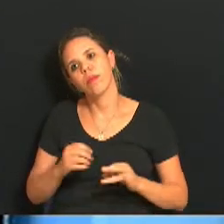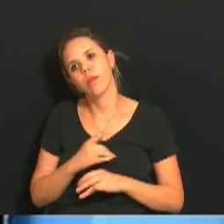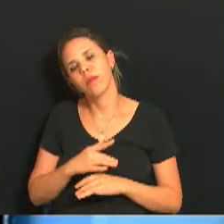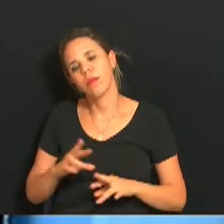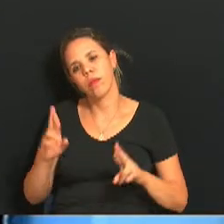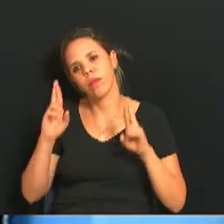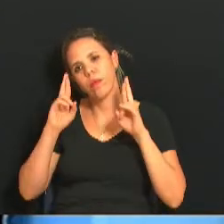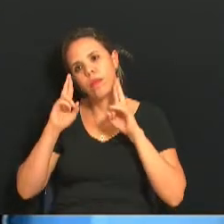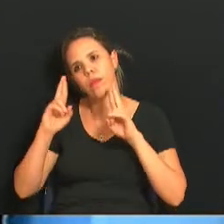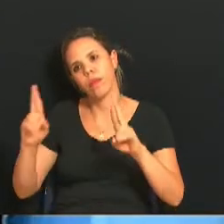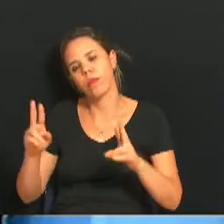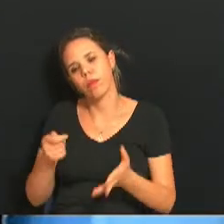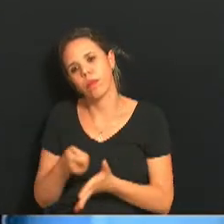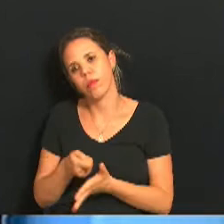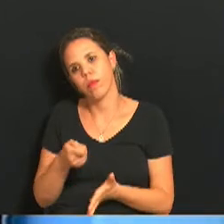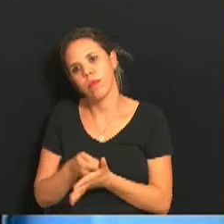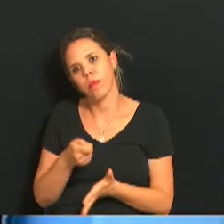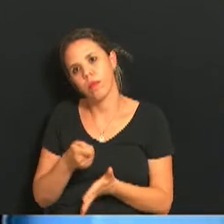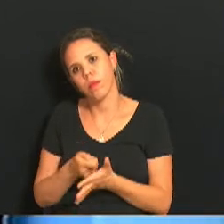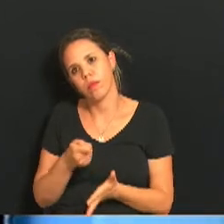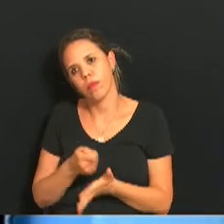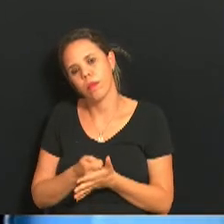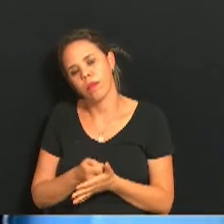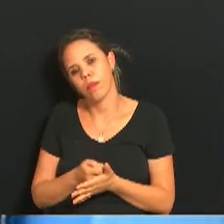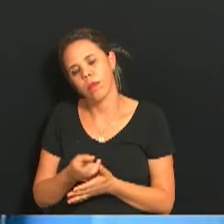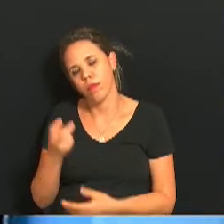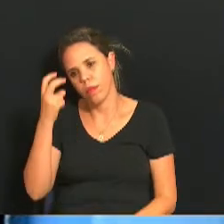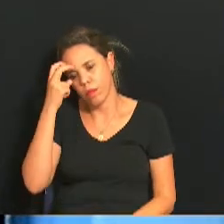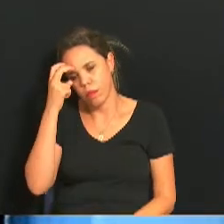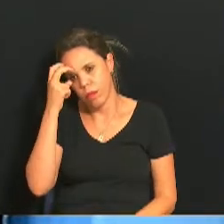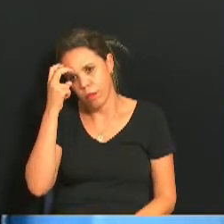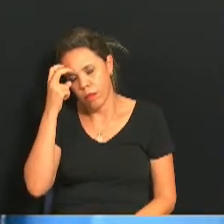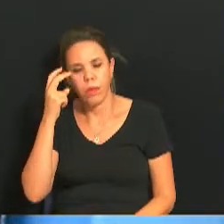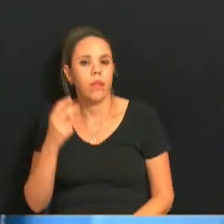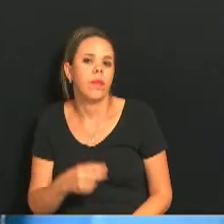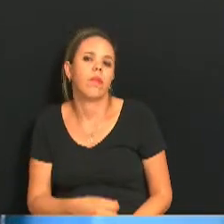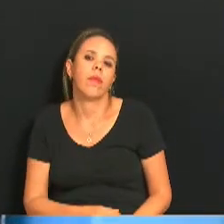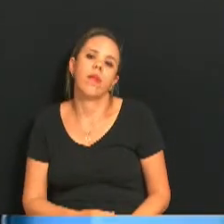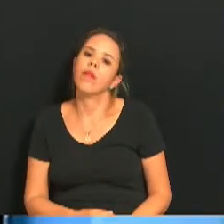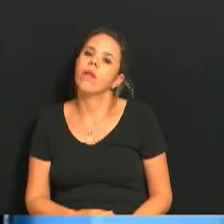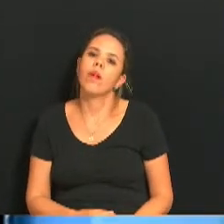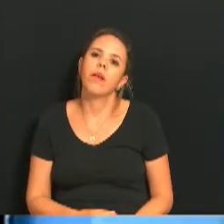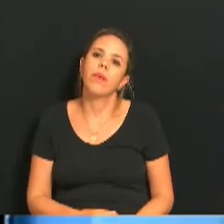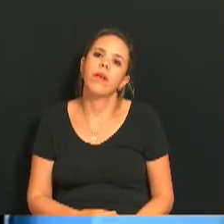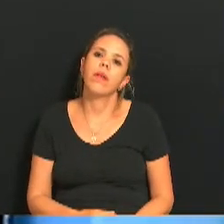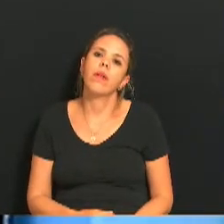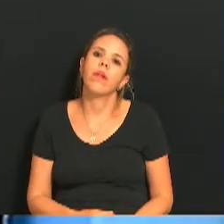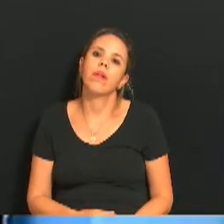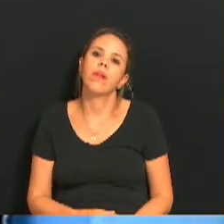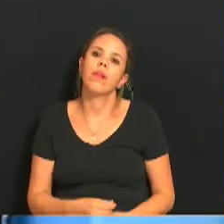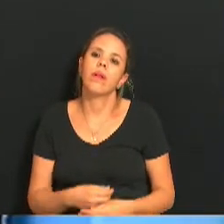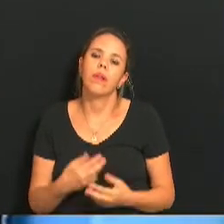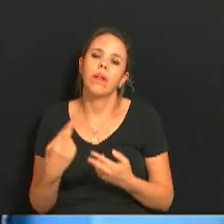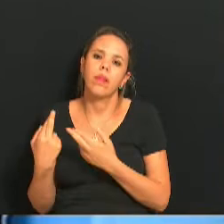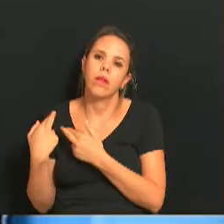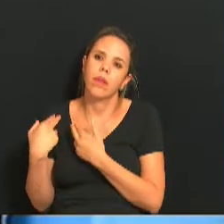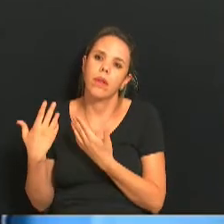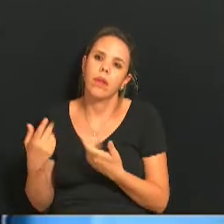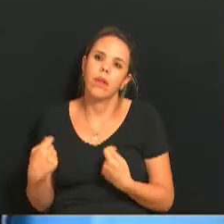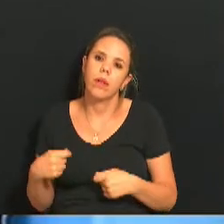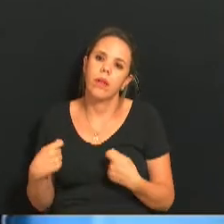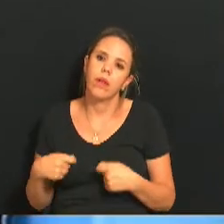respeitando as exigências para a proteção do patrimônio cultural definida nas resoluções de tombamento se necessariamente